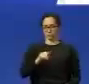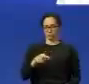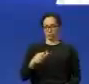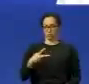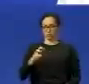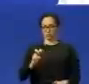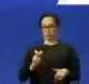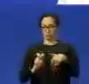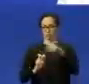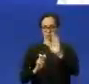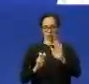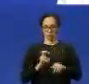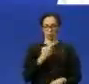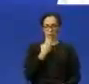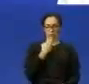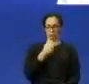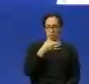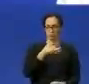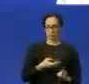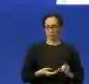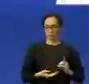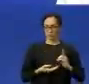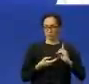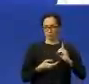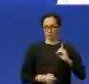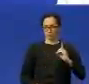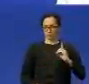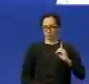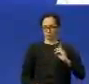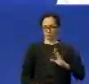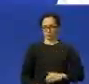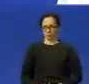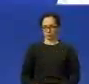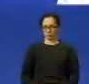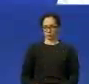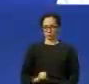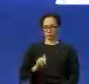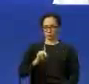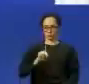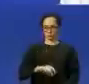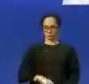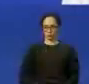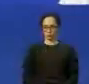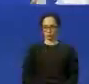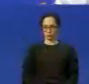8,25. Portanto, resposta D, a questão número 151.